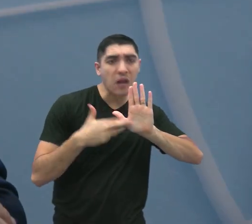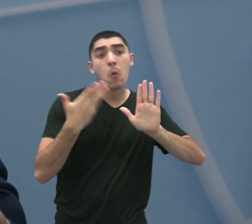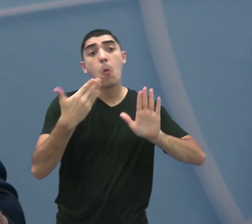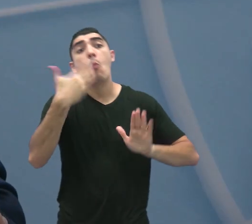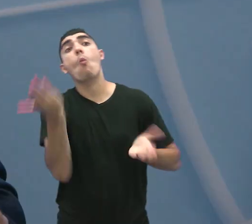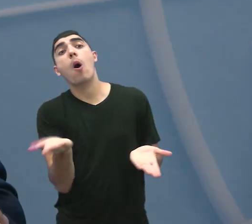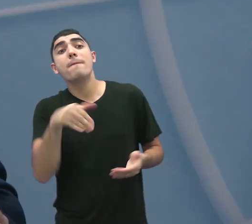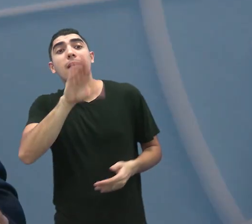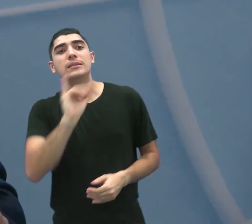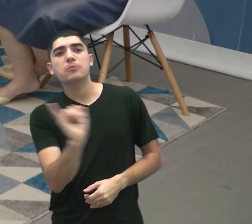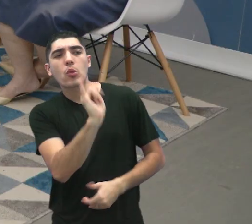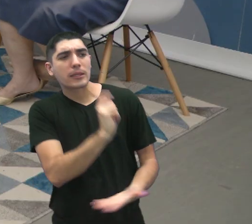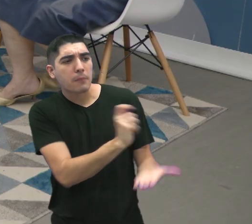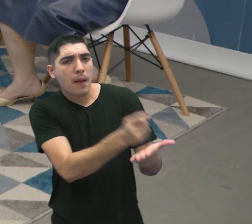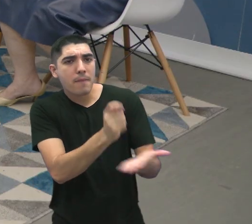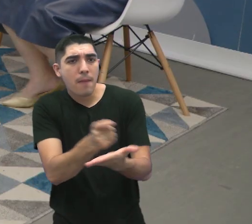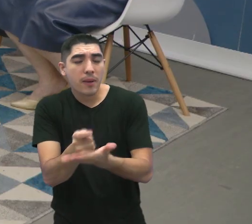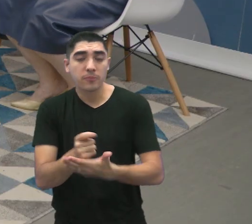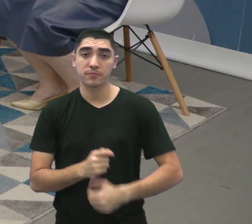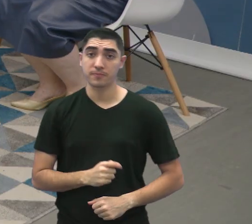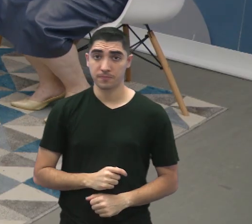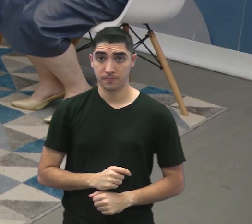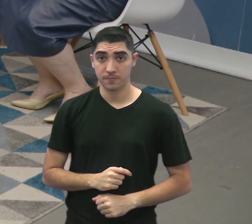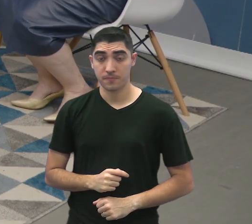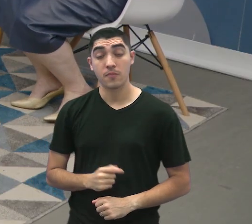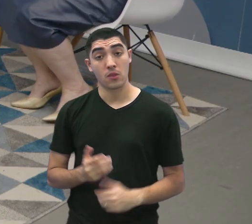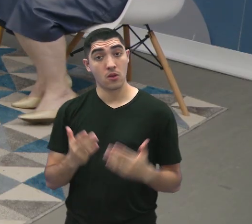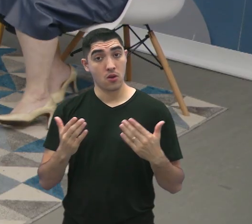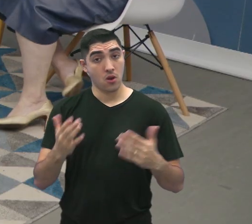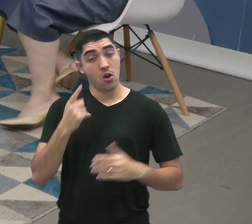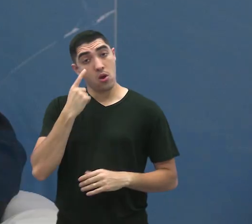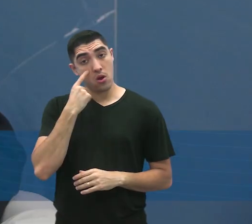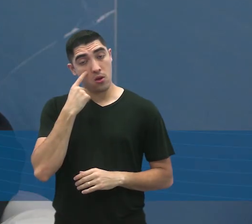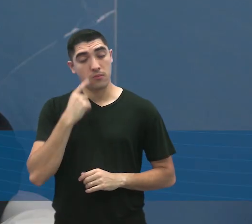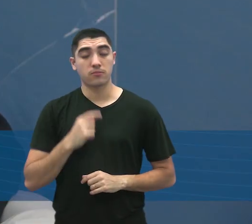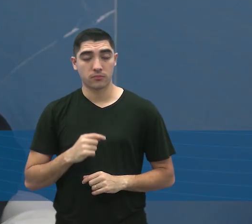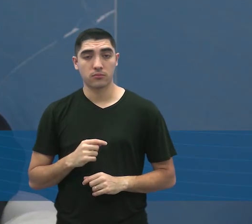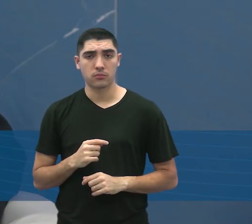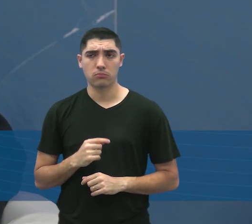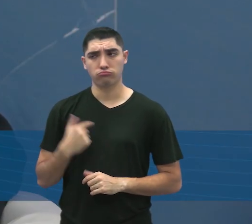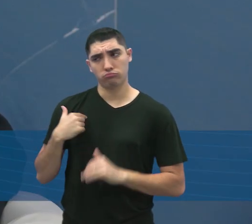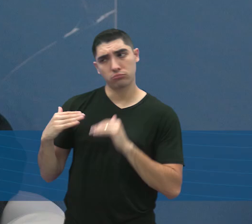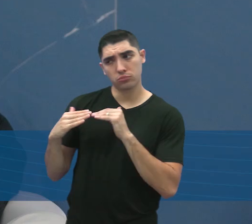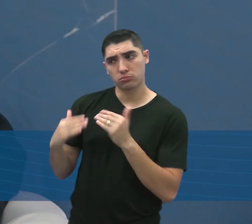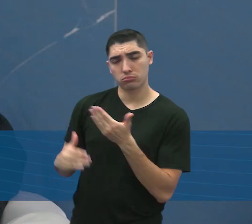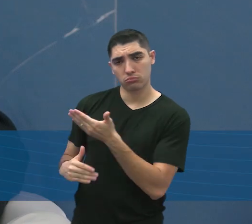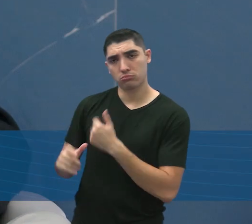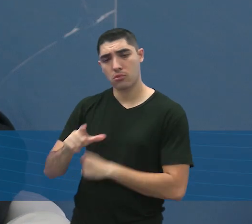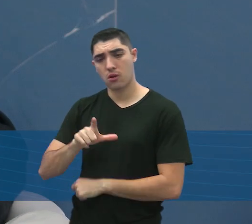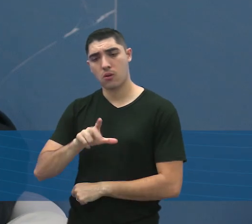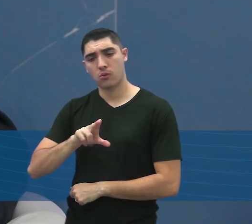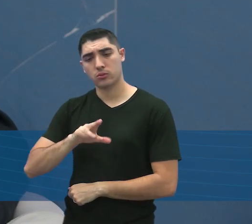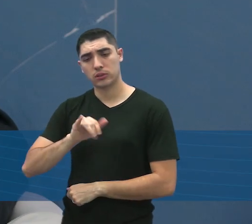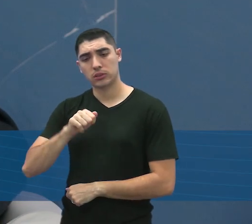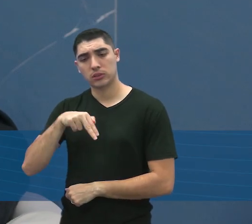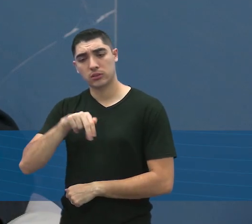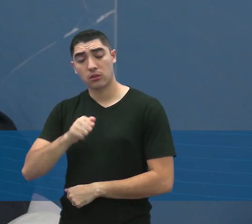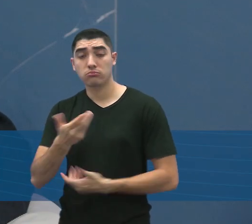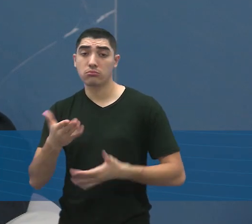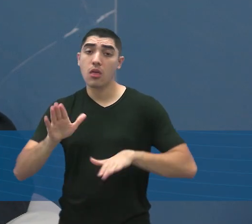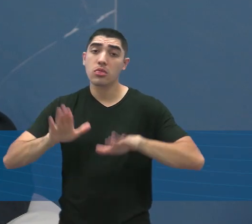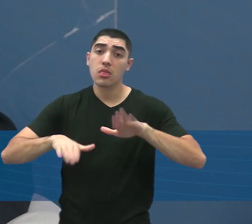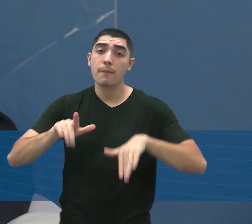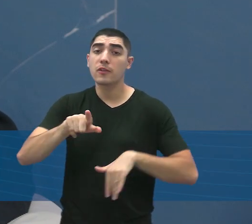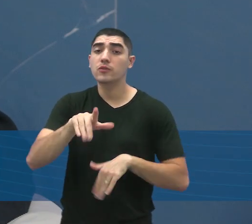nesse momento? Isso está de acordo com aquilo que a Luciana falou, né? Então depende realmente do tipo